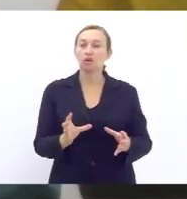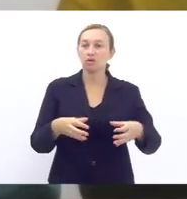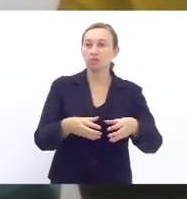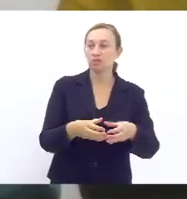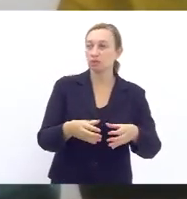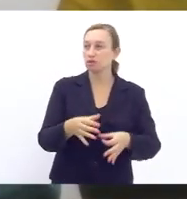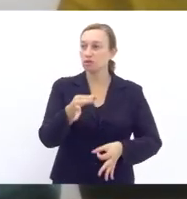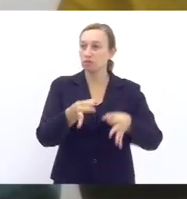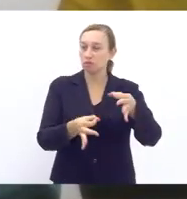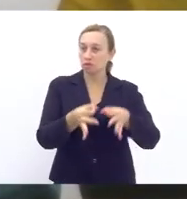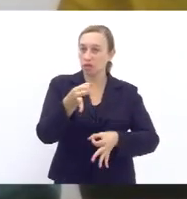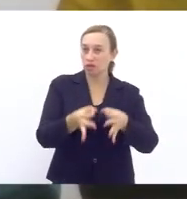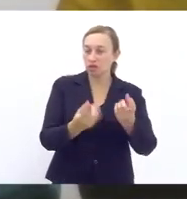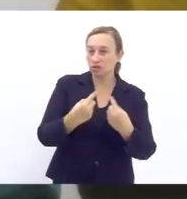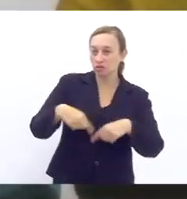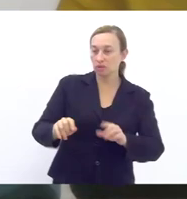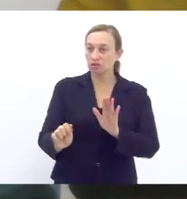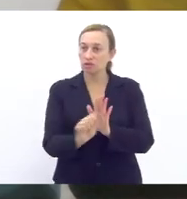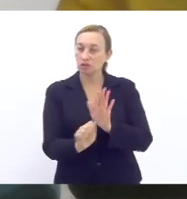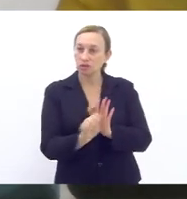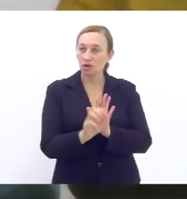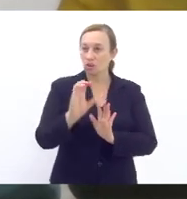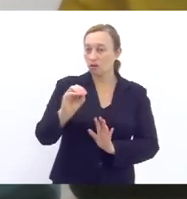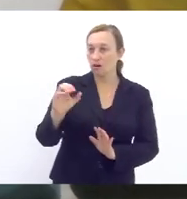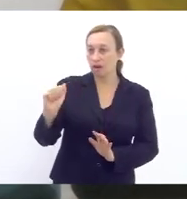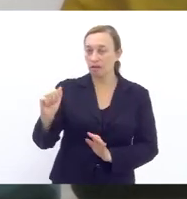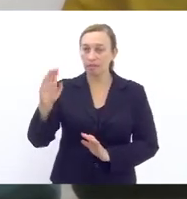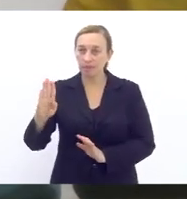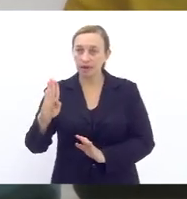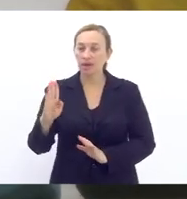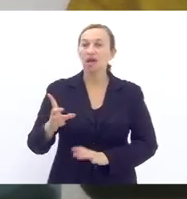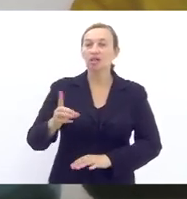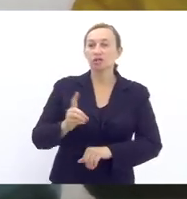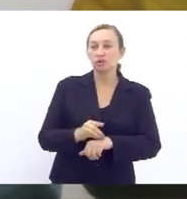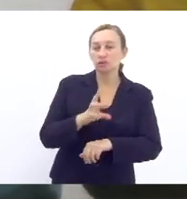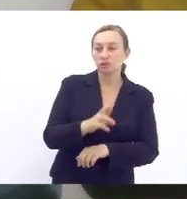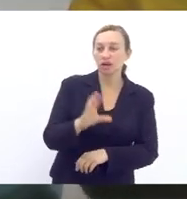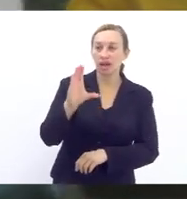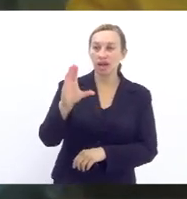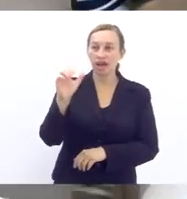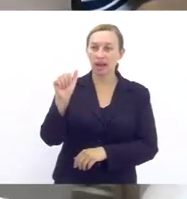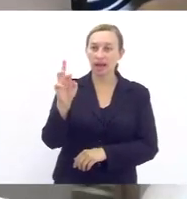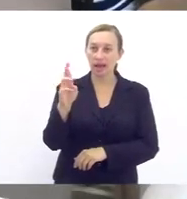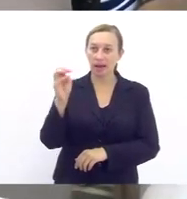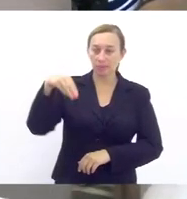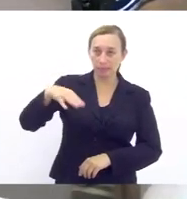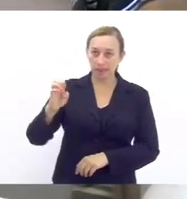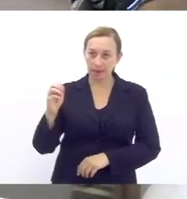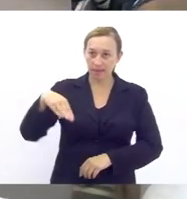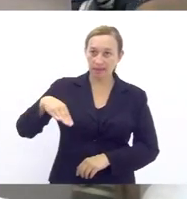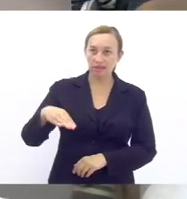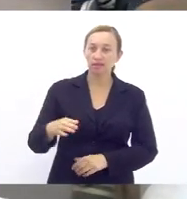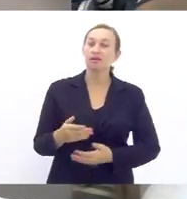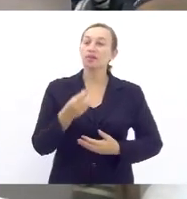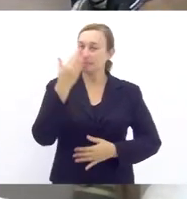da OAB Mas então tá conosco na mesa Doutora Carmem Lúcia a quem eu passo a palavra